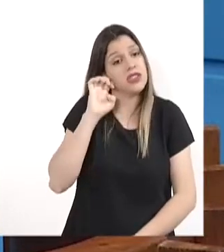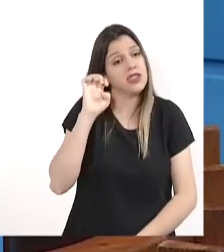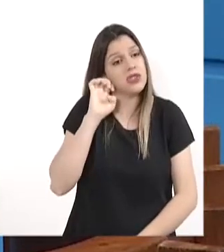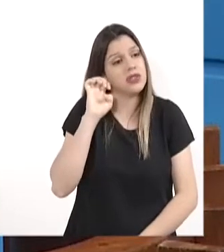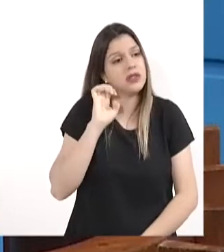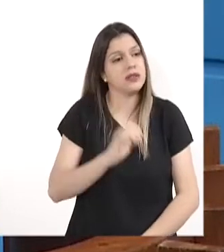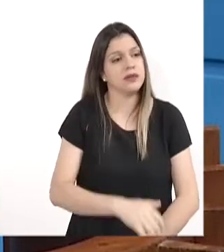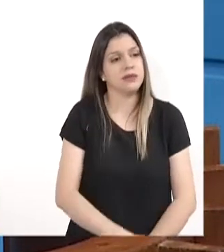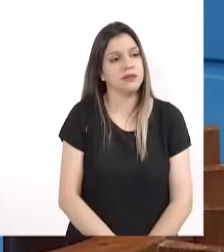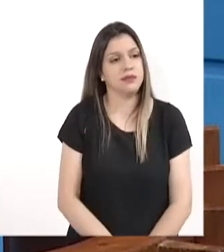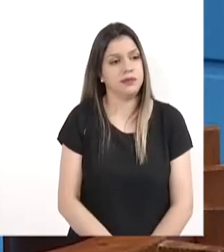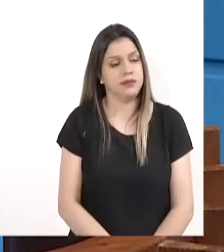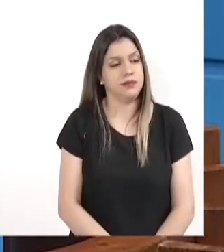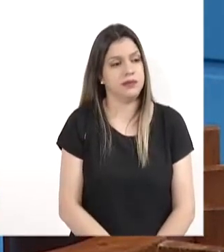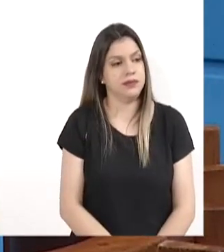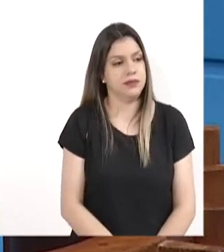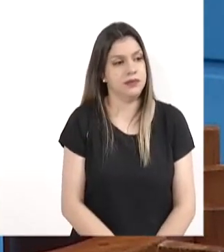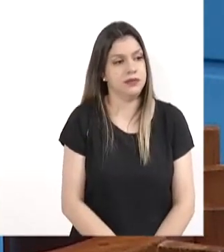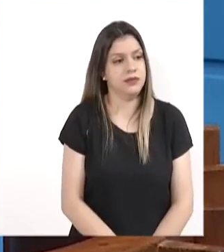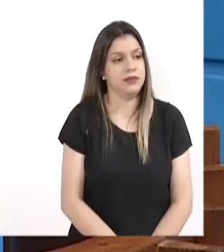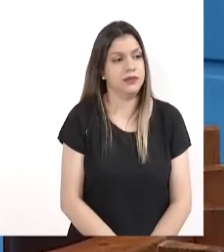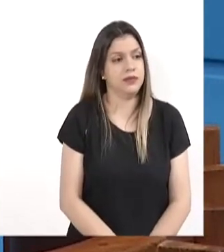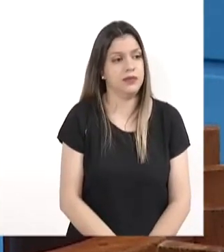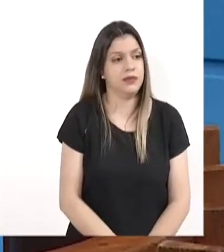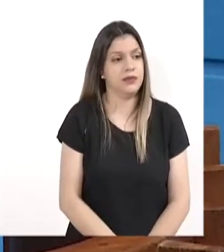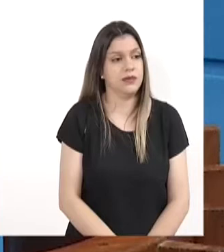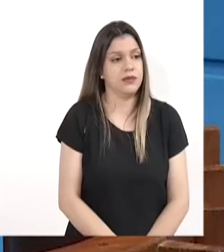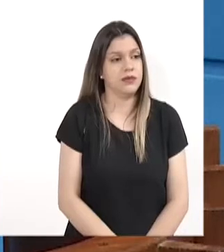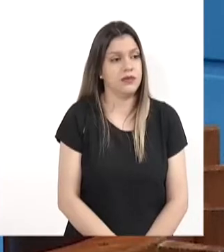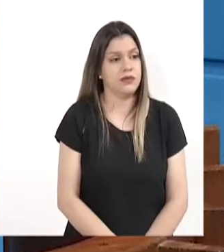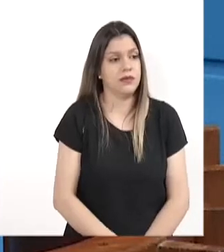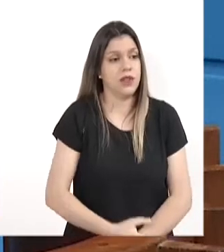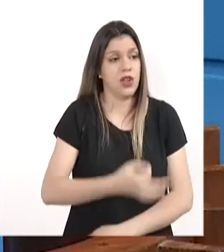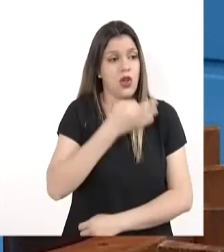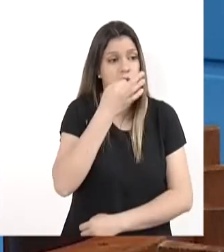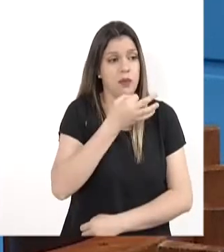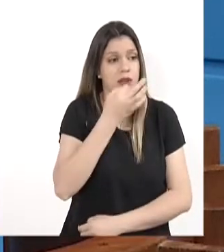Rocha, e sugiro aos colegas que, se quiserem fazer um pedido de